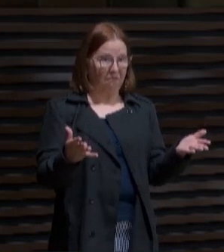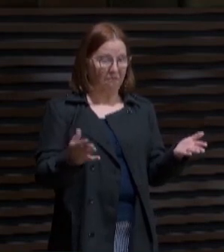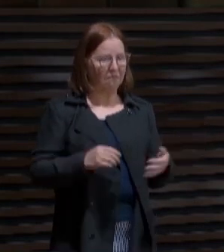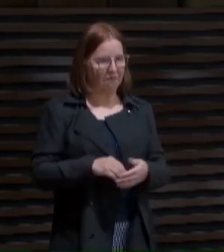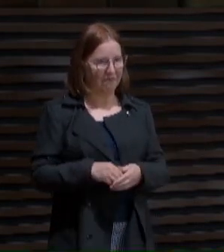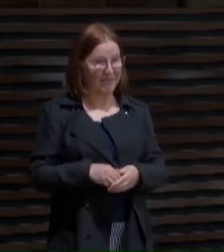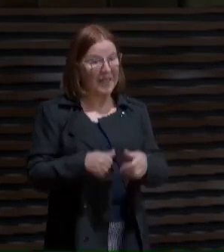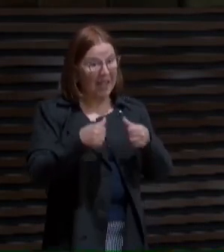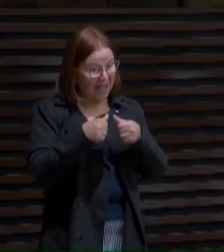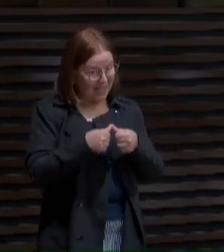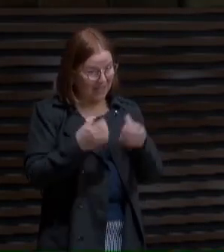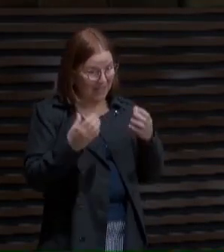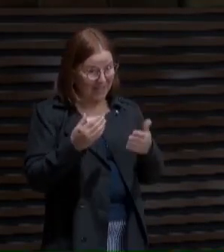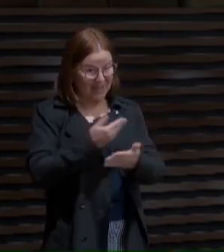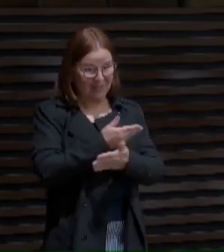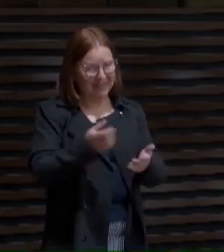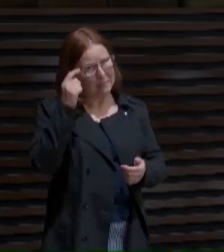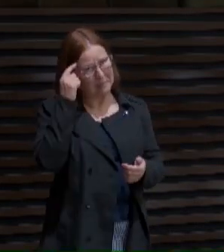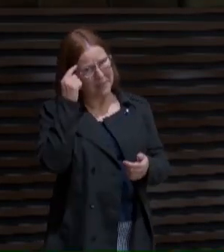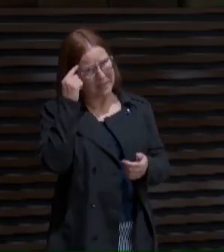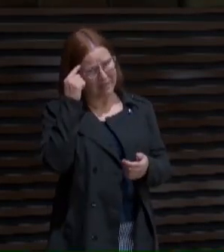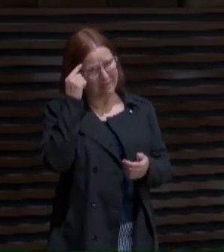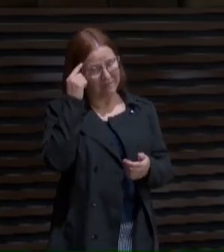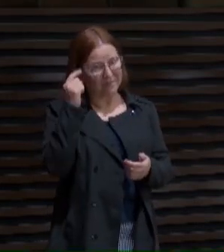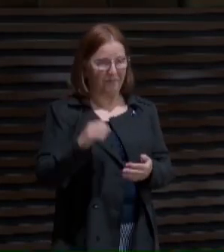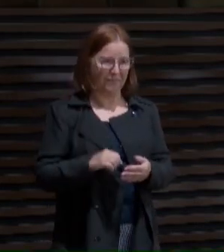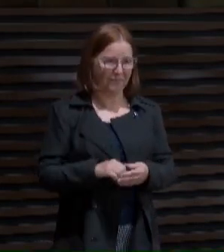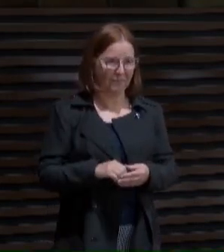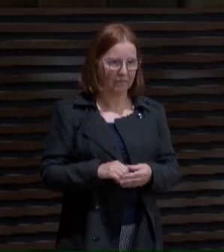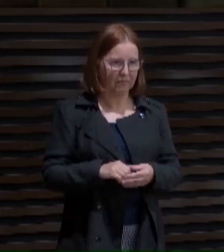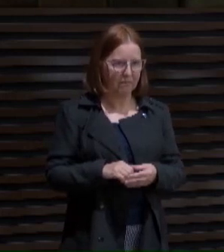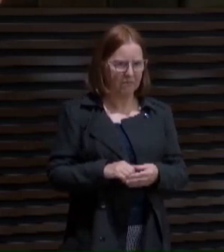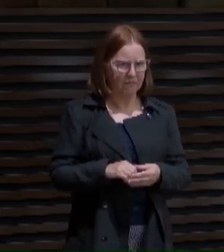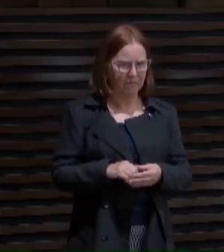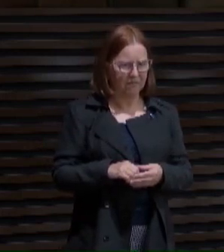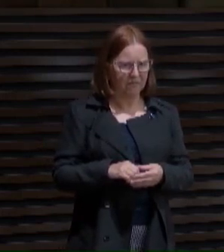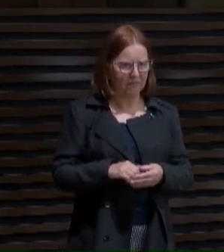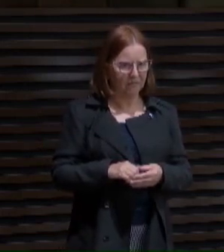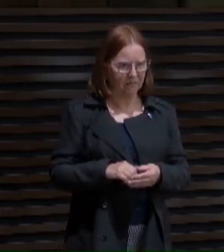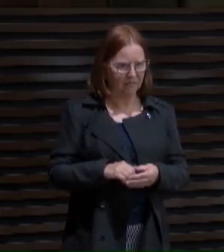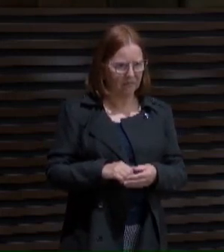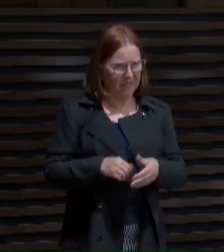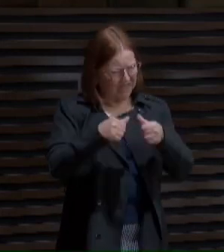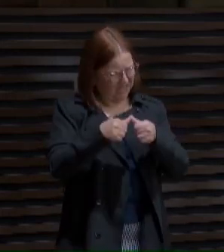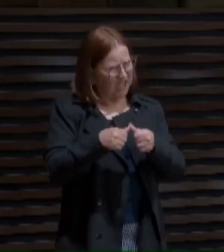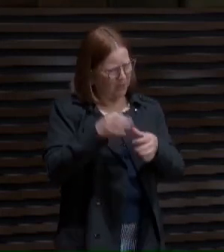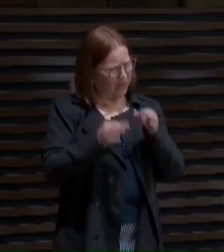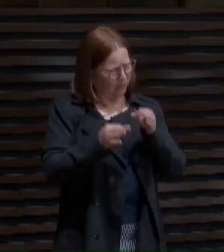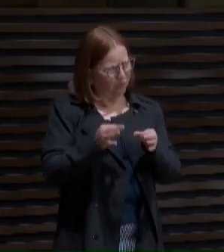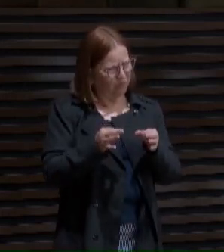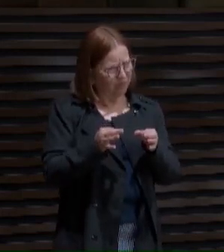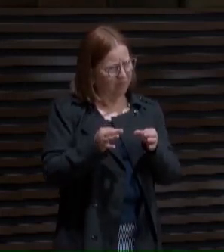É isso que eu quero que vocês pensem um pouco. Será que estaria sendo feita justiça?